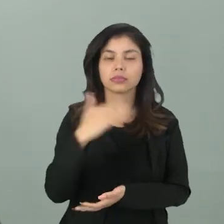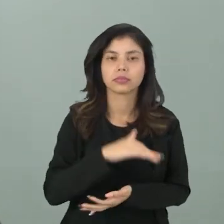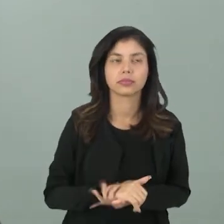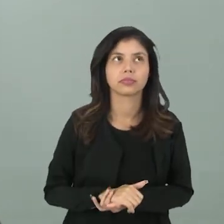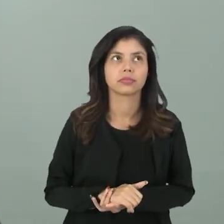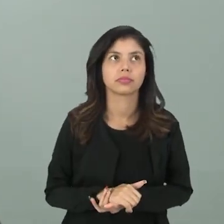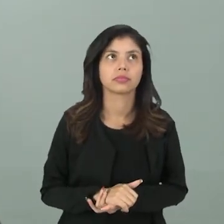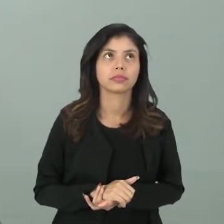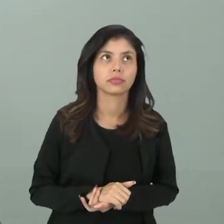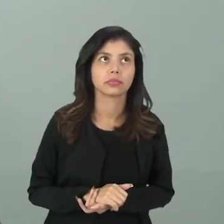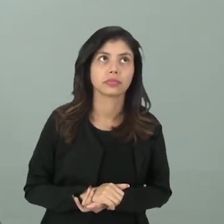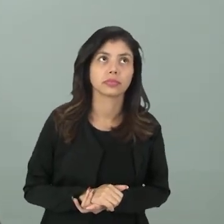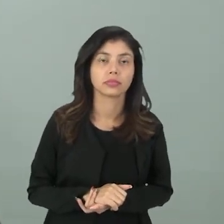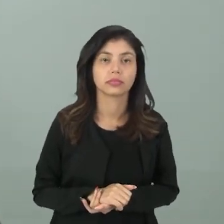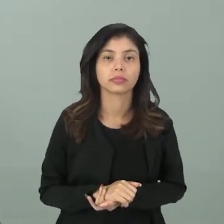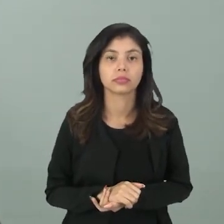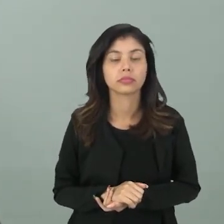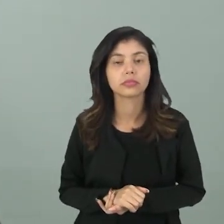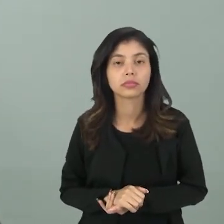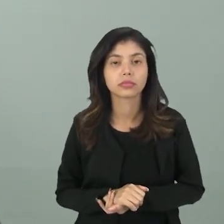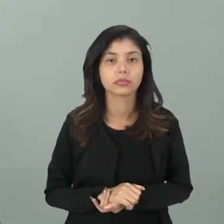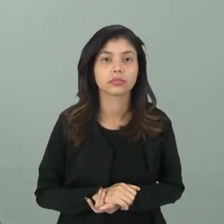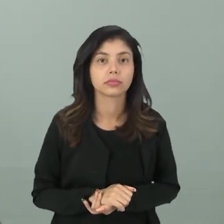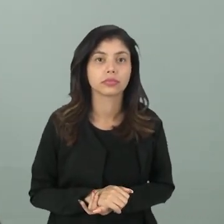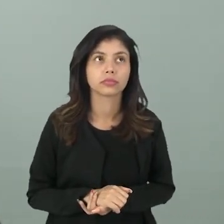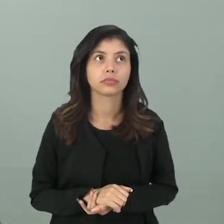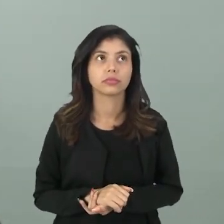O Cascão, ele recebeu quantos votos mesmo?